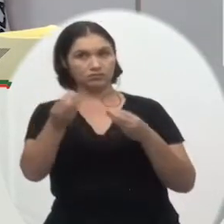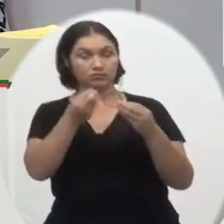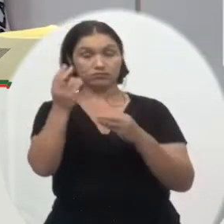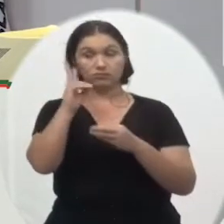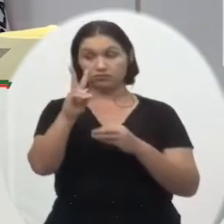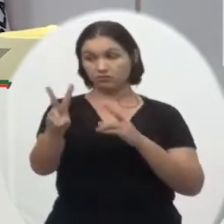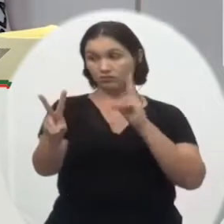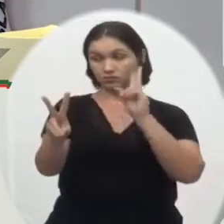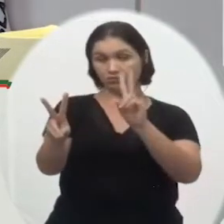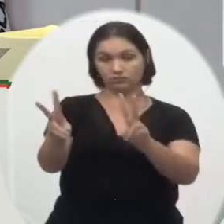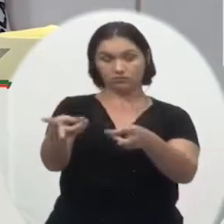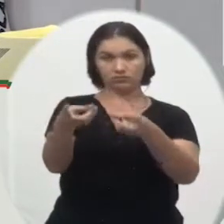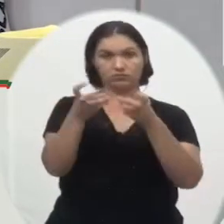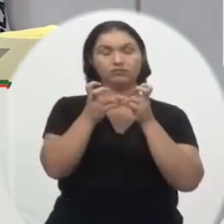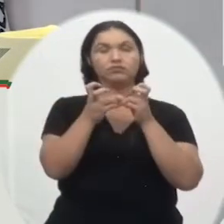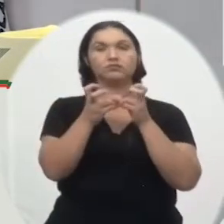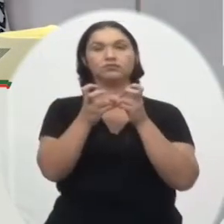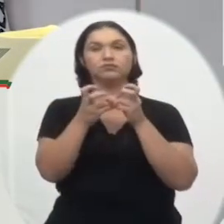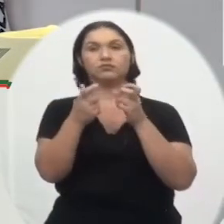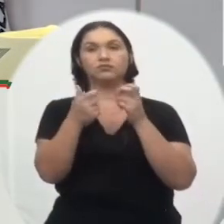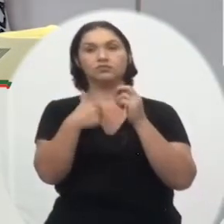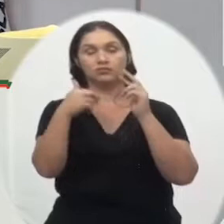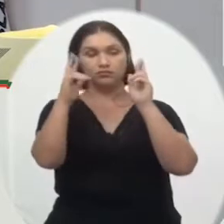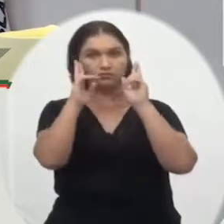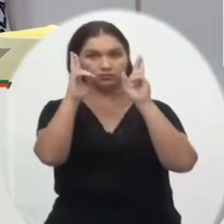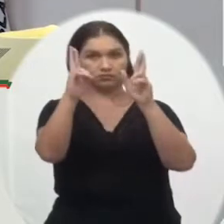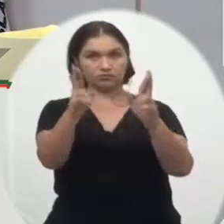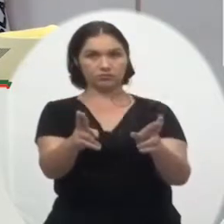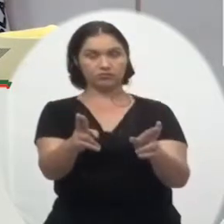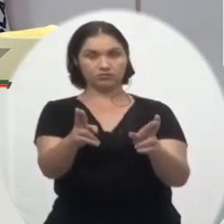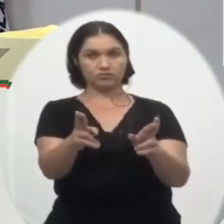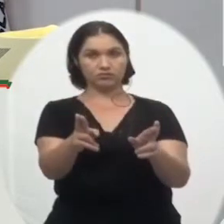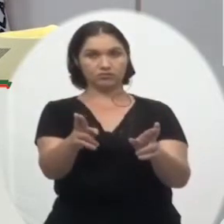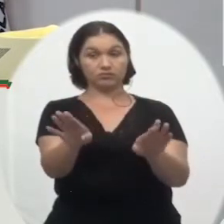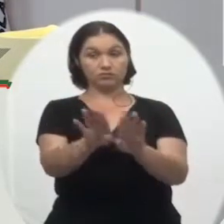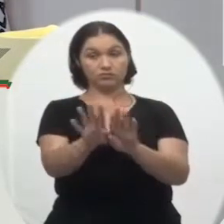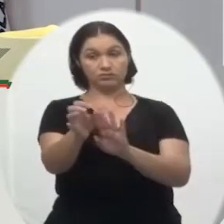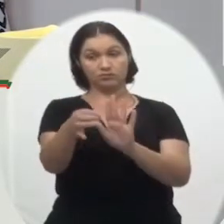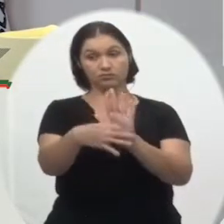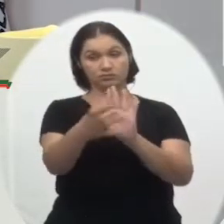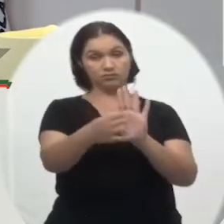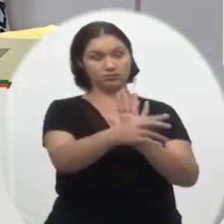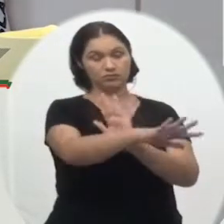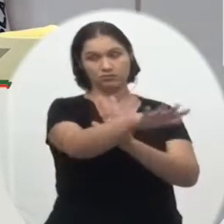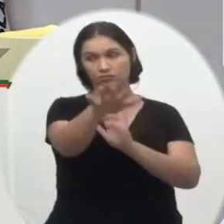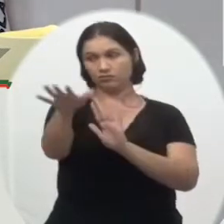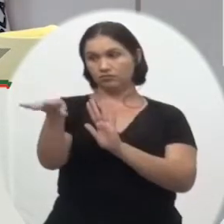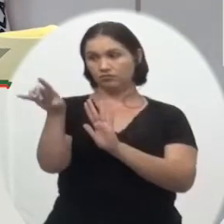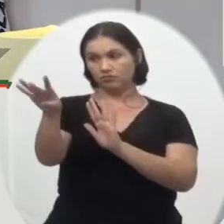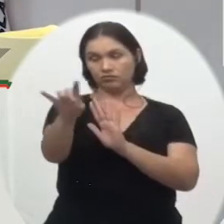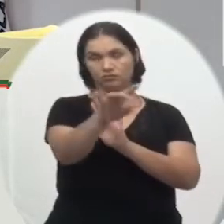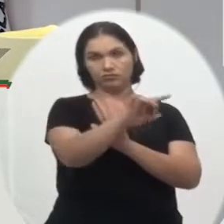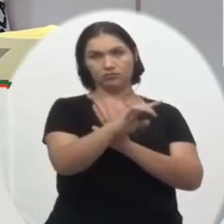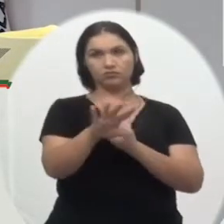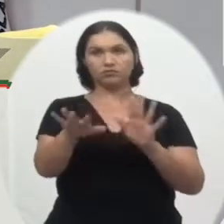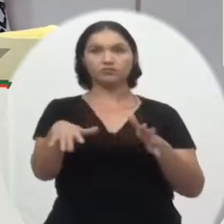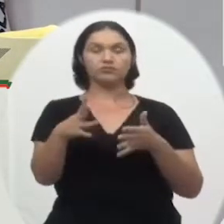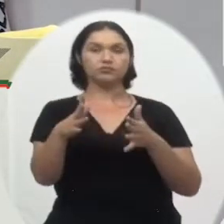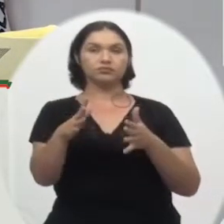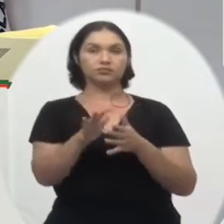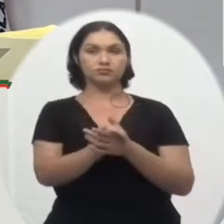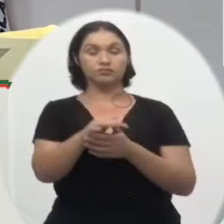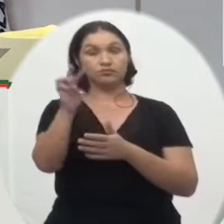situação, e aí o respeito à independência de cada um, obviamente, foi trazido para a discussão